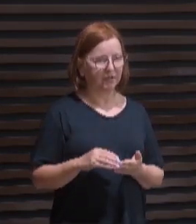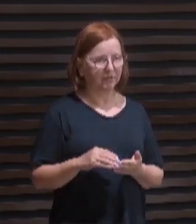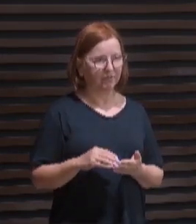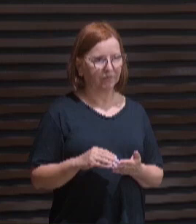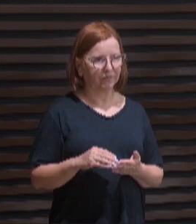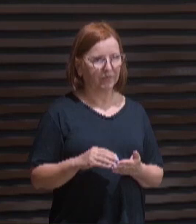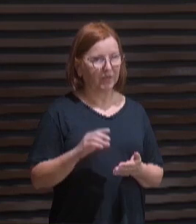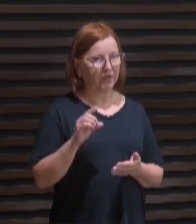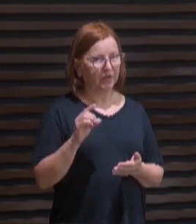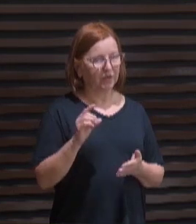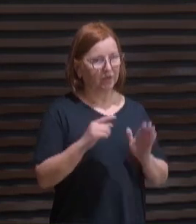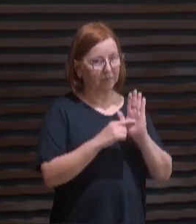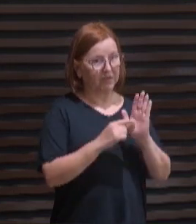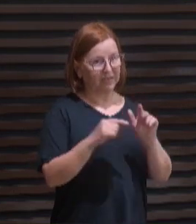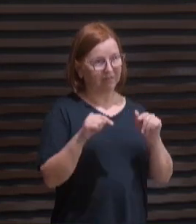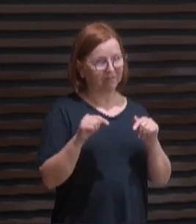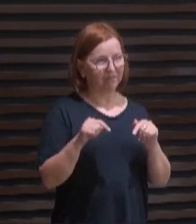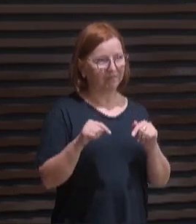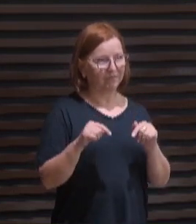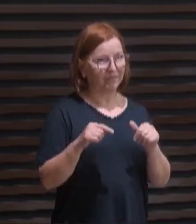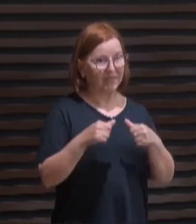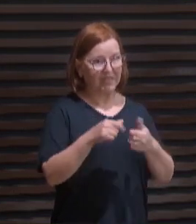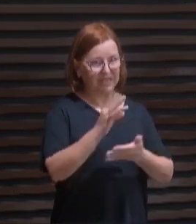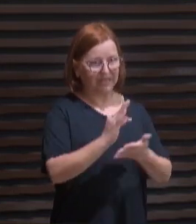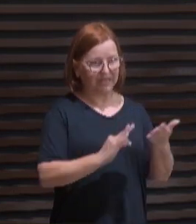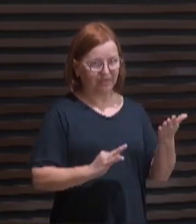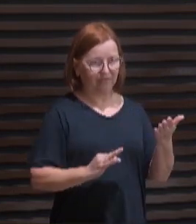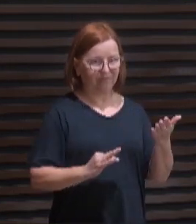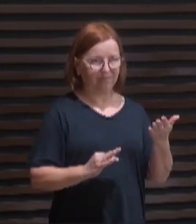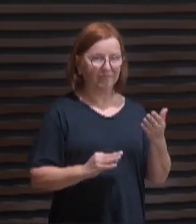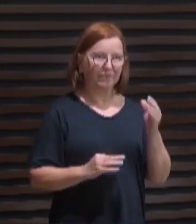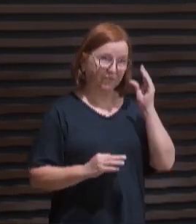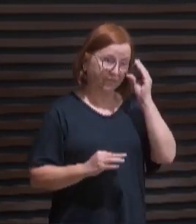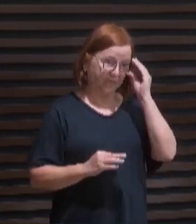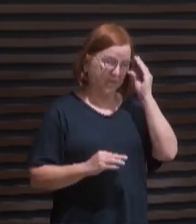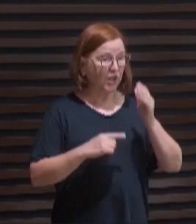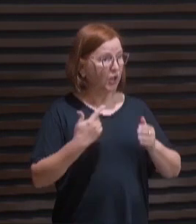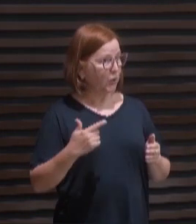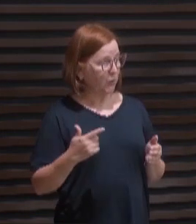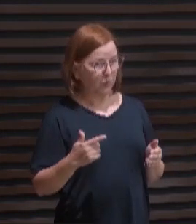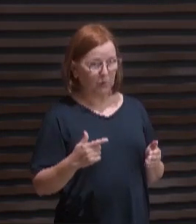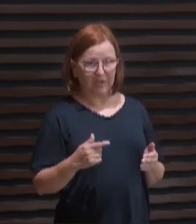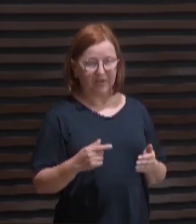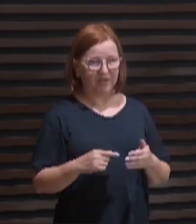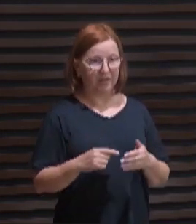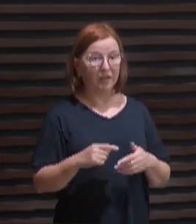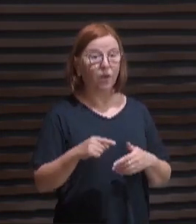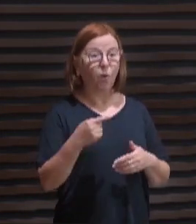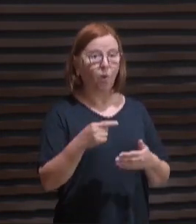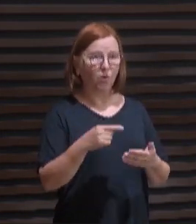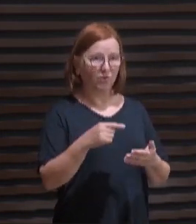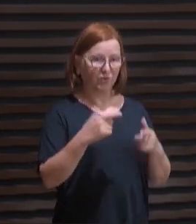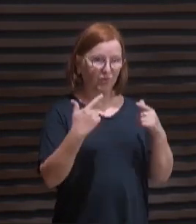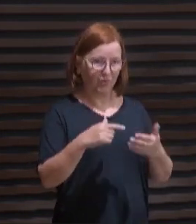só aparece aqui, não tem em outro lugar na Bíblia. Não tem em outro lugar na Bíblia esse nome. É